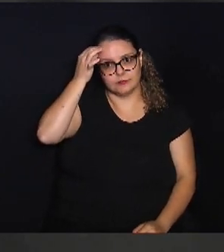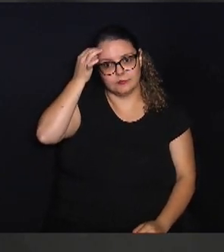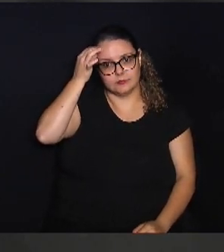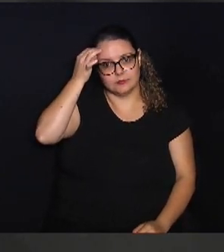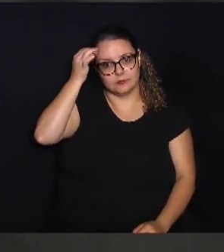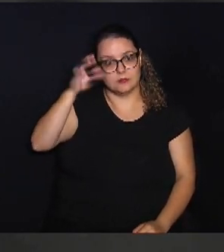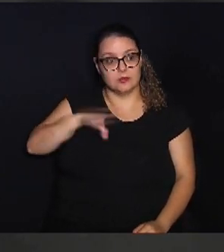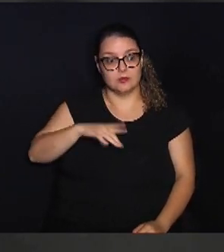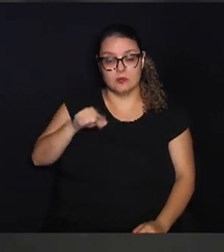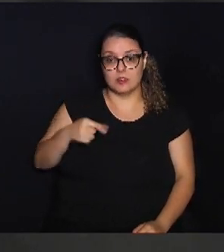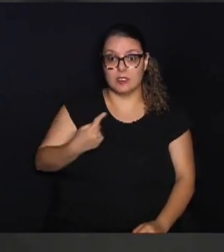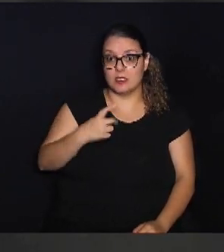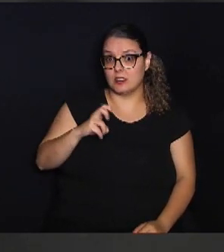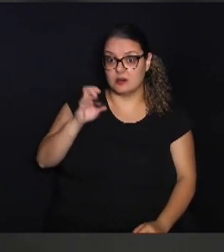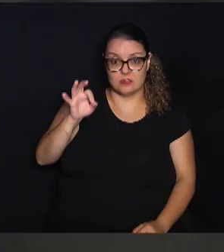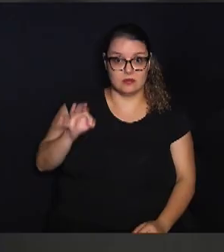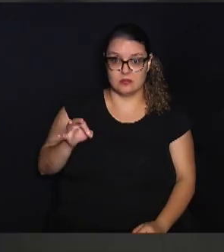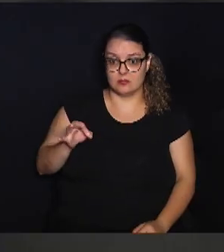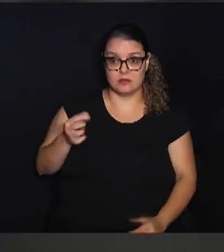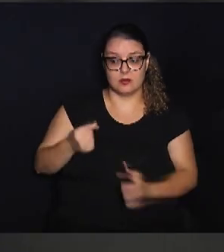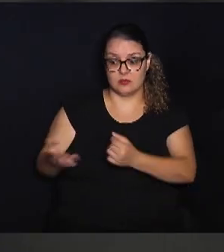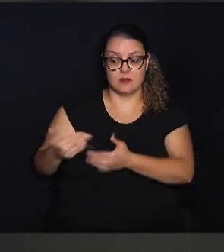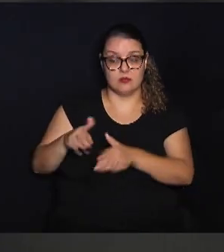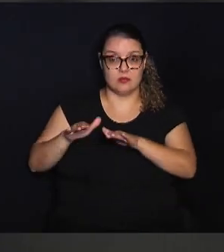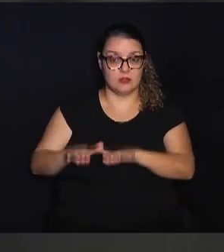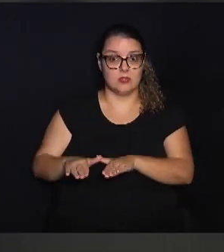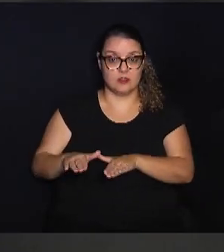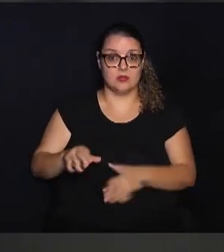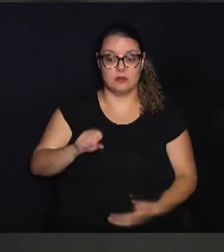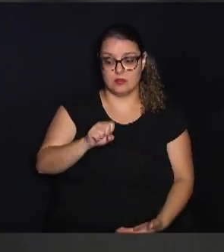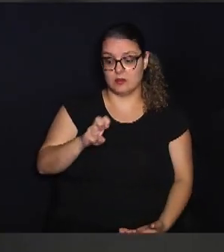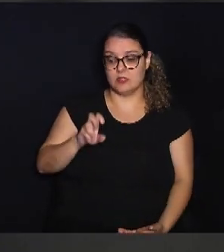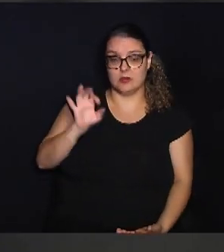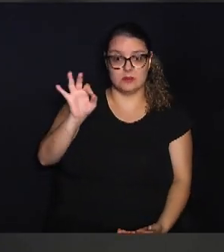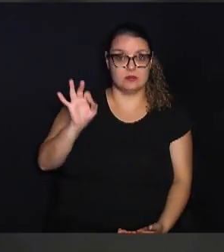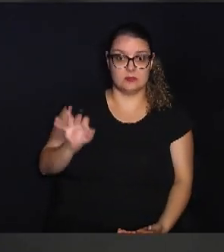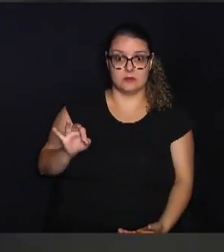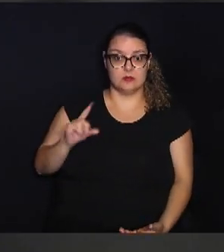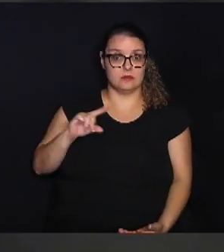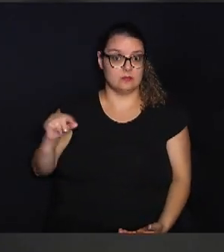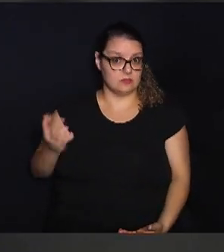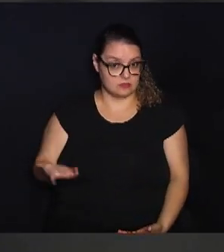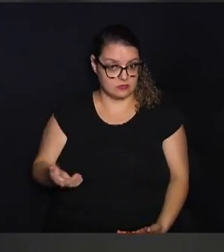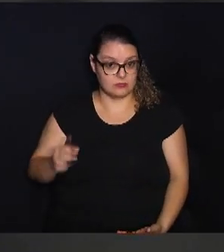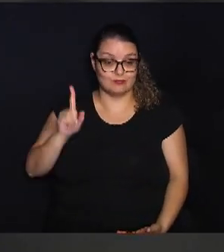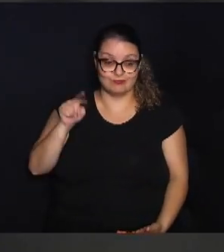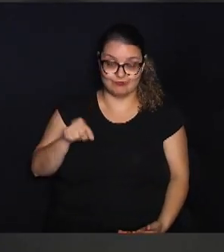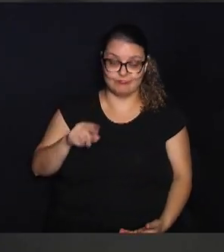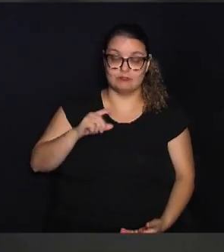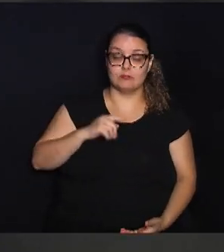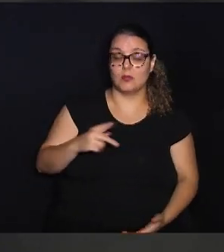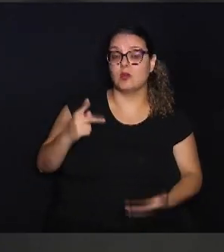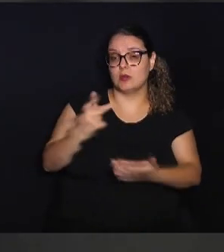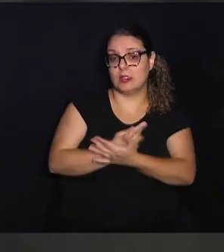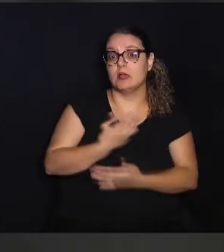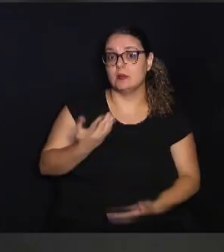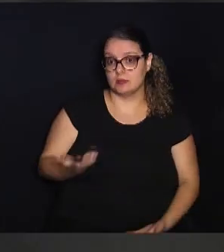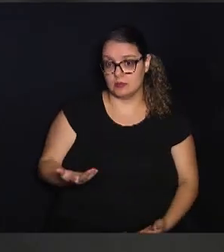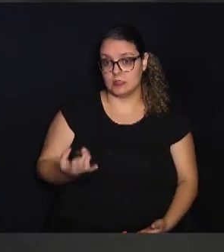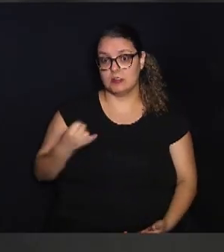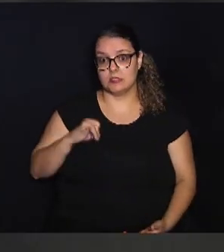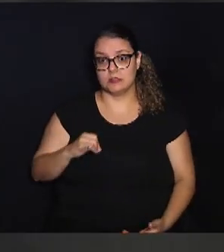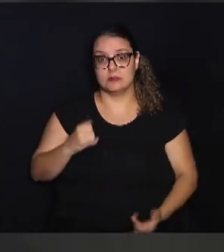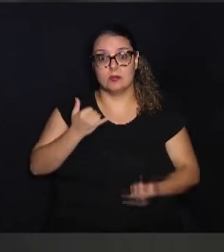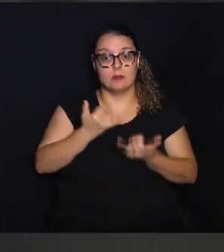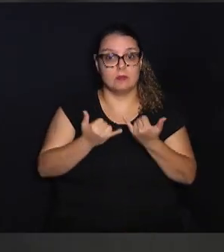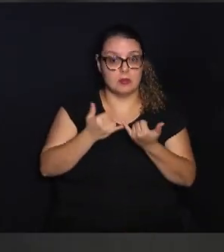15% do que Campinas arrecada fica aqui, 85% vai embora. Então, isso que está errado, né? Se a gente ficasse com